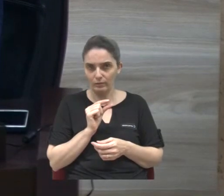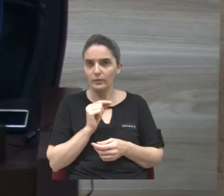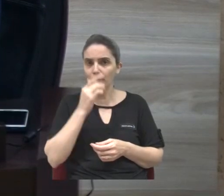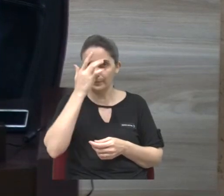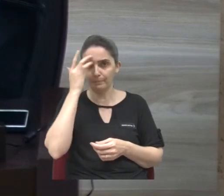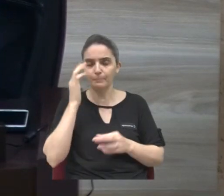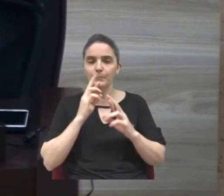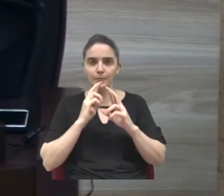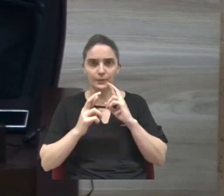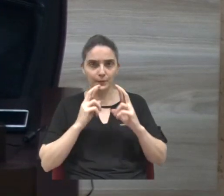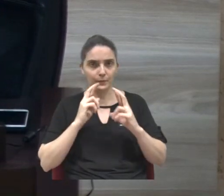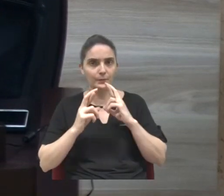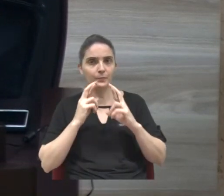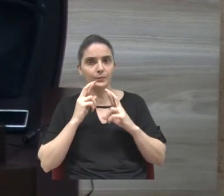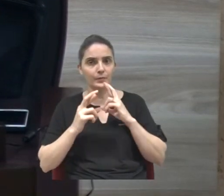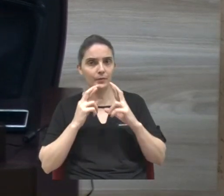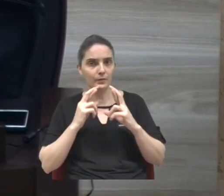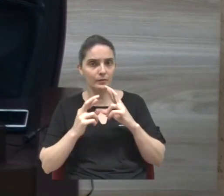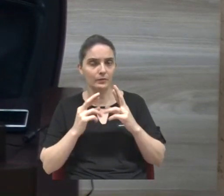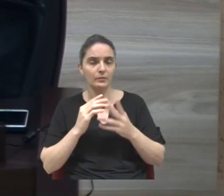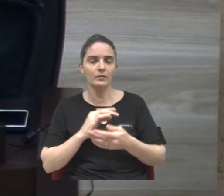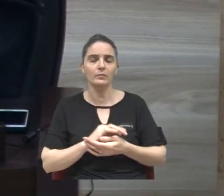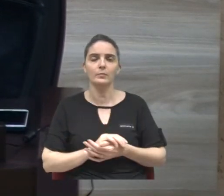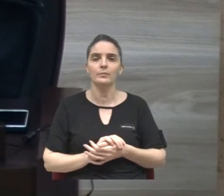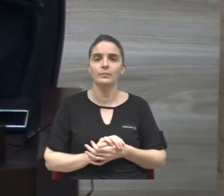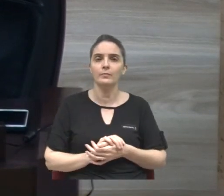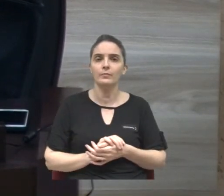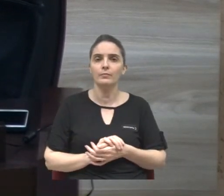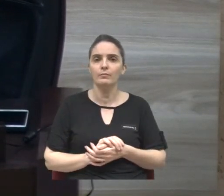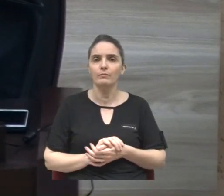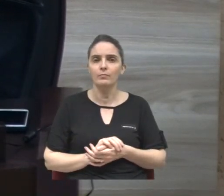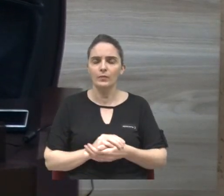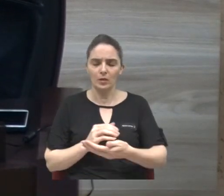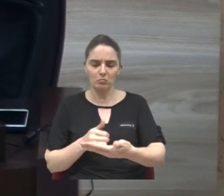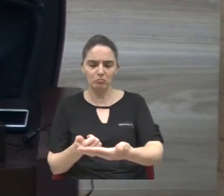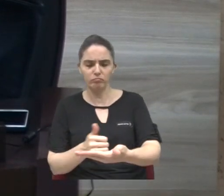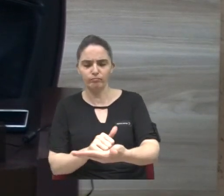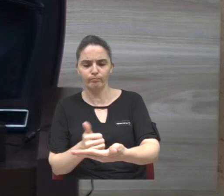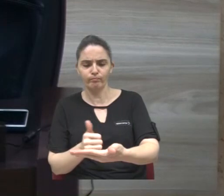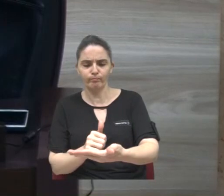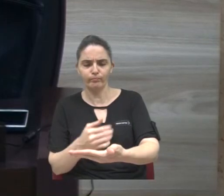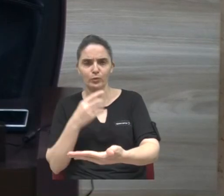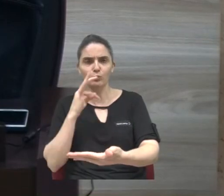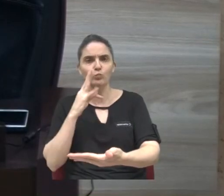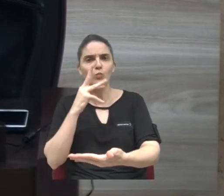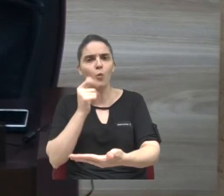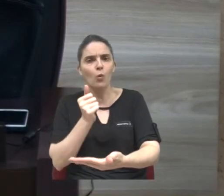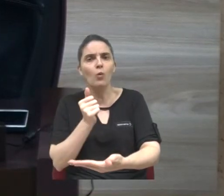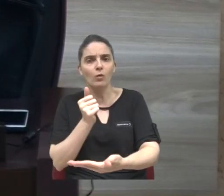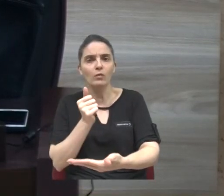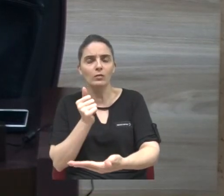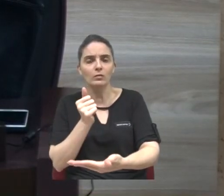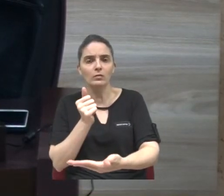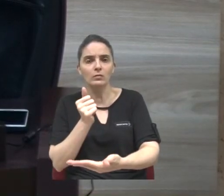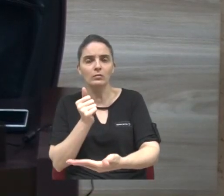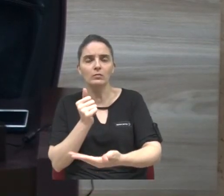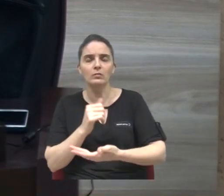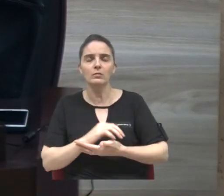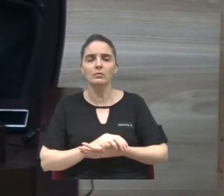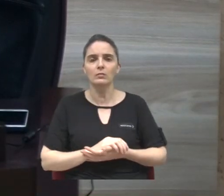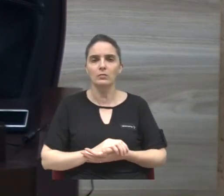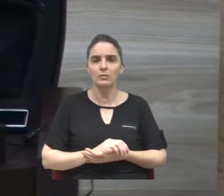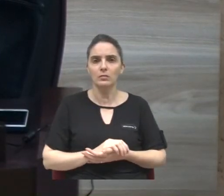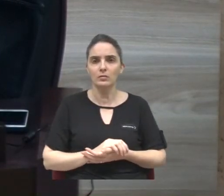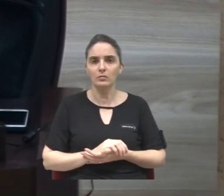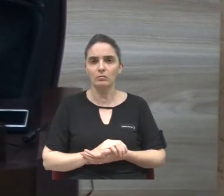identificadas como procedentes. Analisando todas as reclamações recebidas pela Câmara Municipal de Limeira, seja pela Comissão de Assuntos